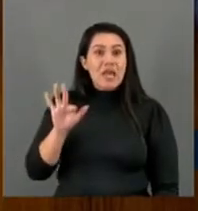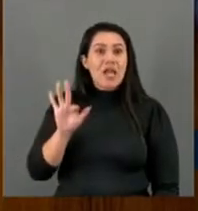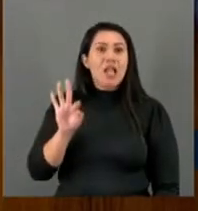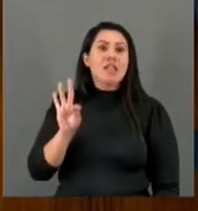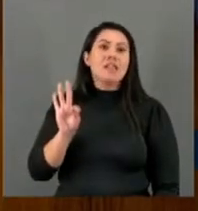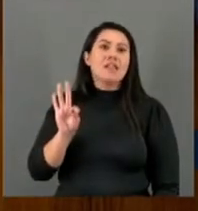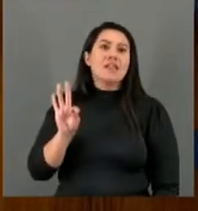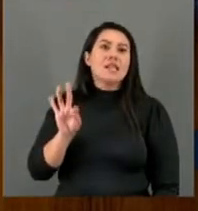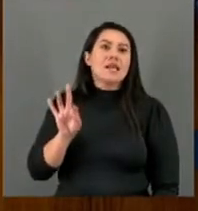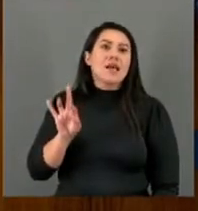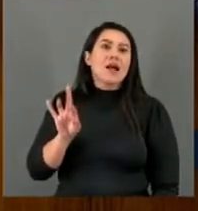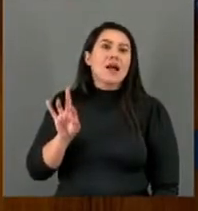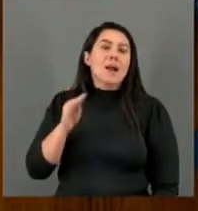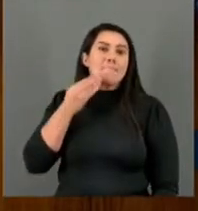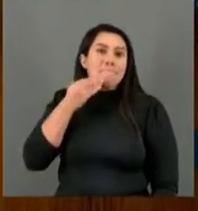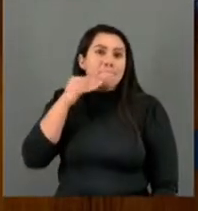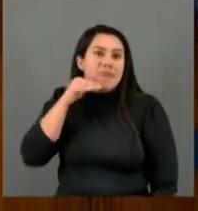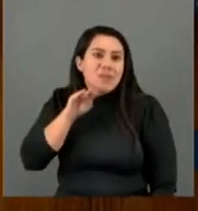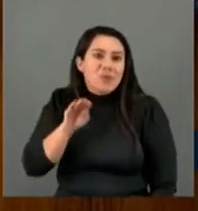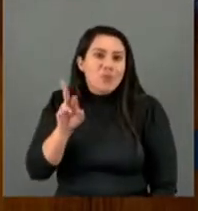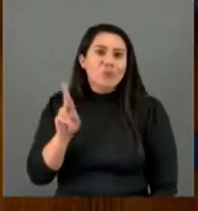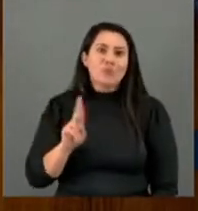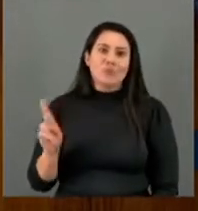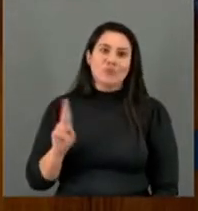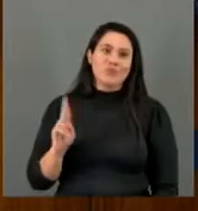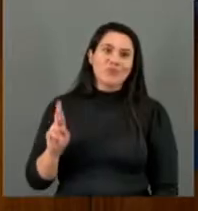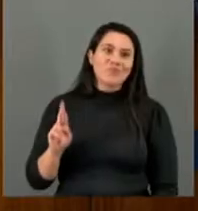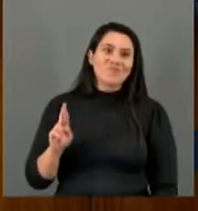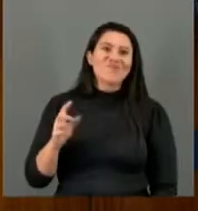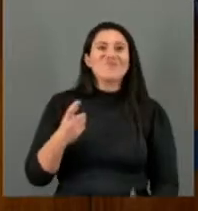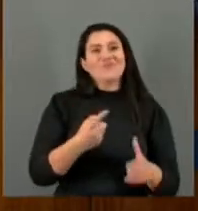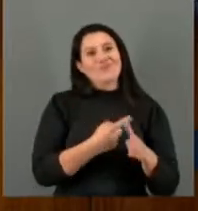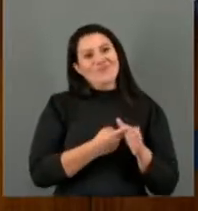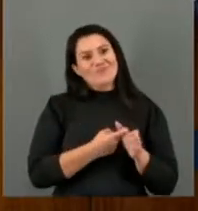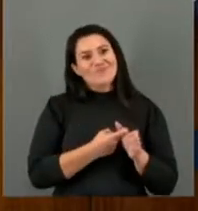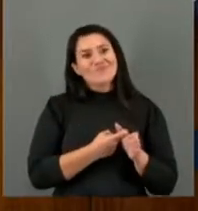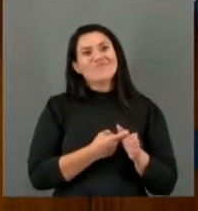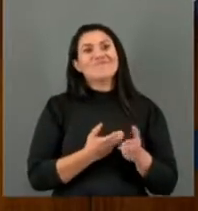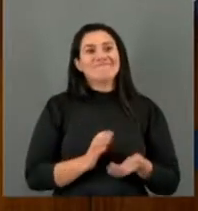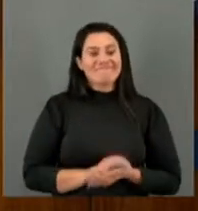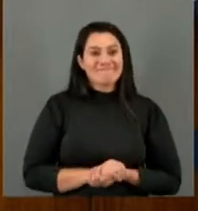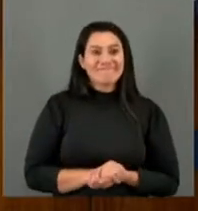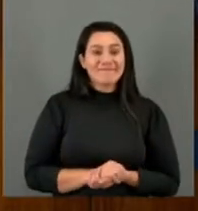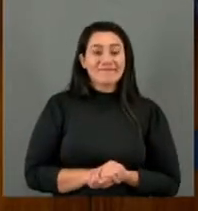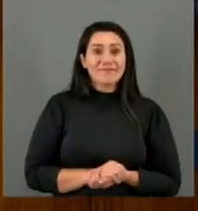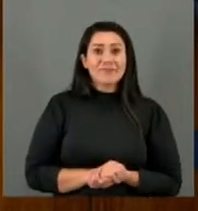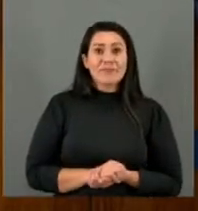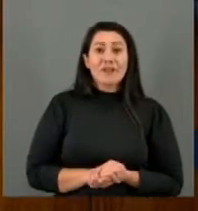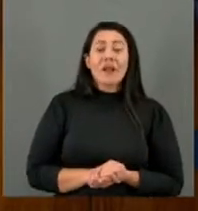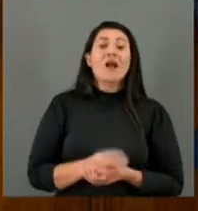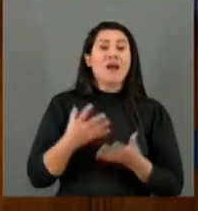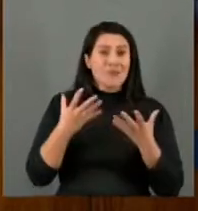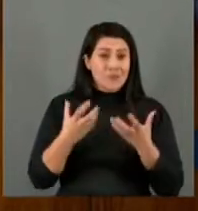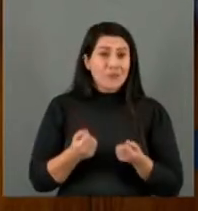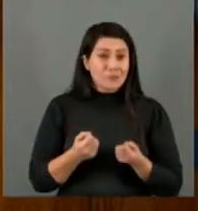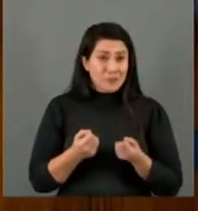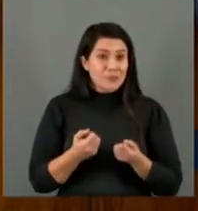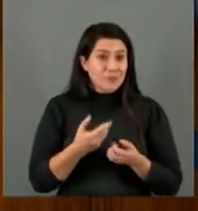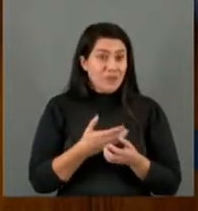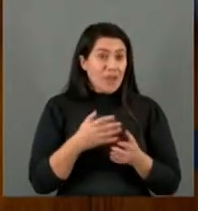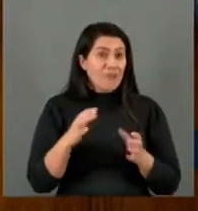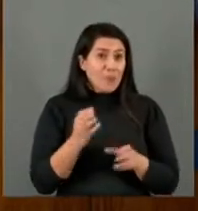325 bilhões de reais, a nossa dívida pública. Olha, vamos fazer aqui uma conta simples, porque